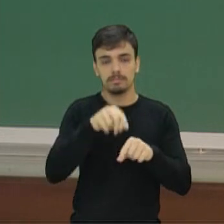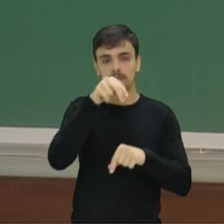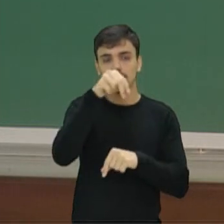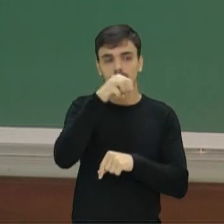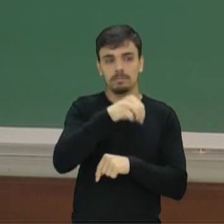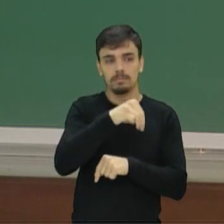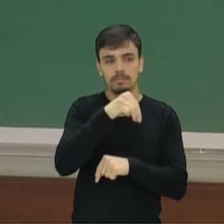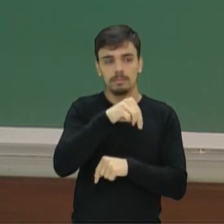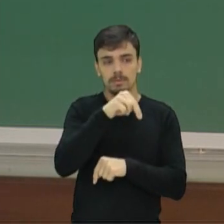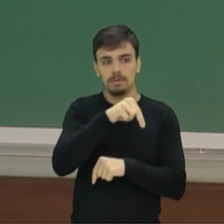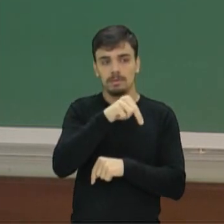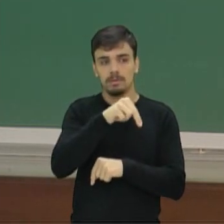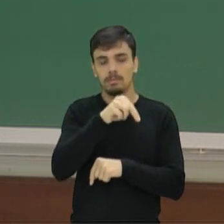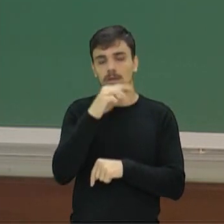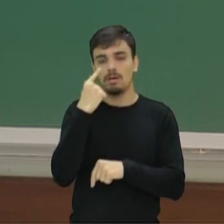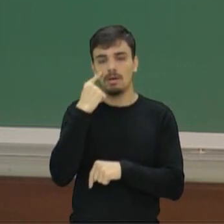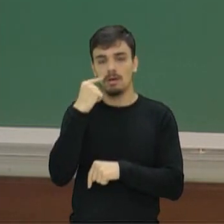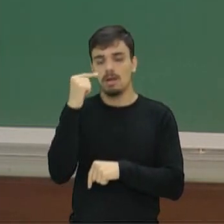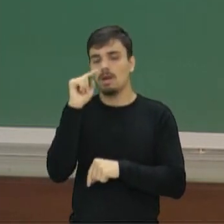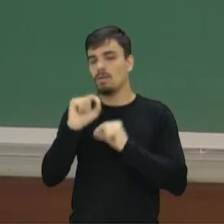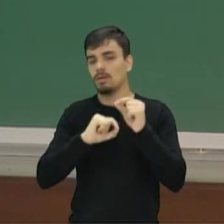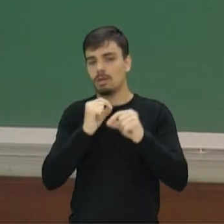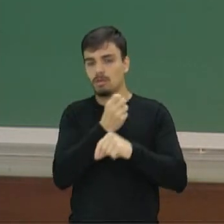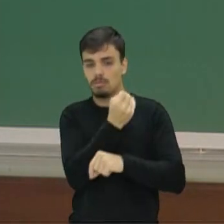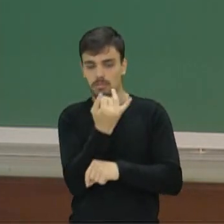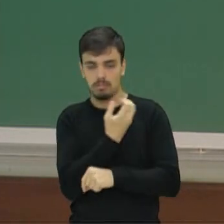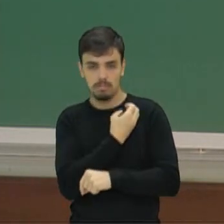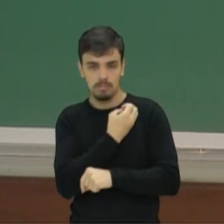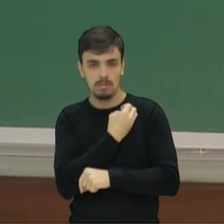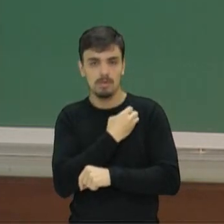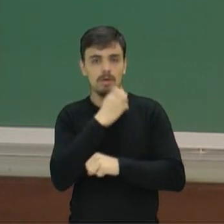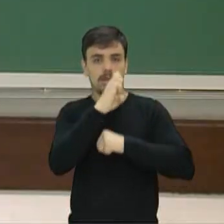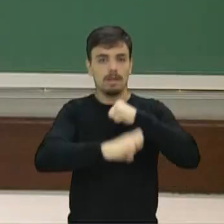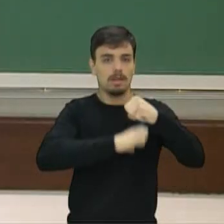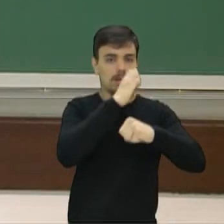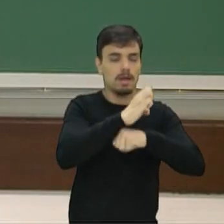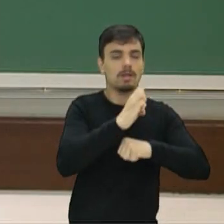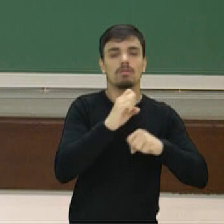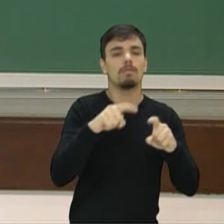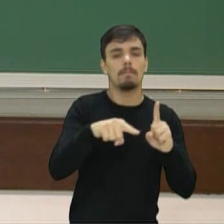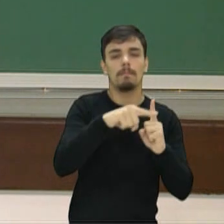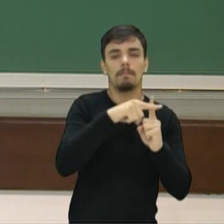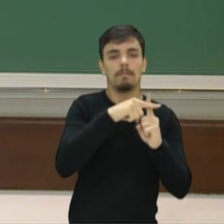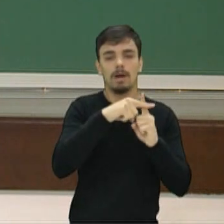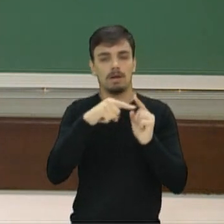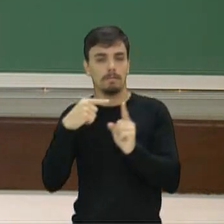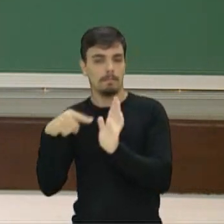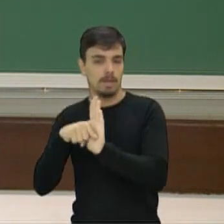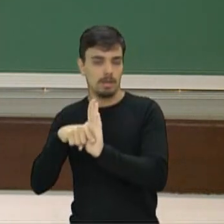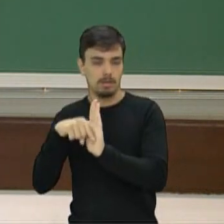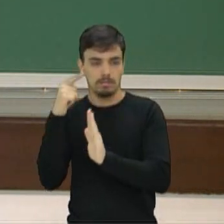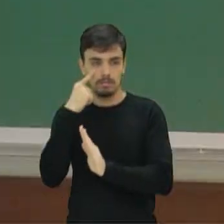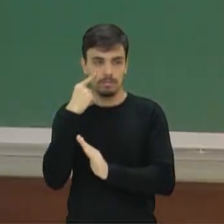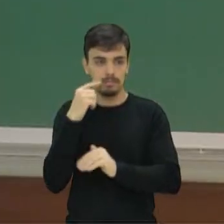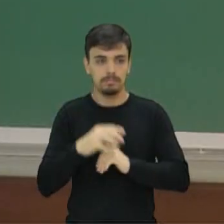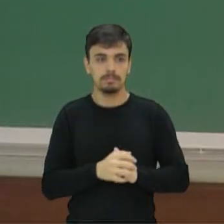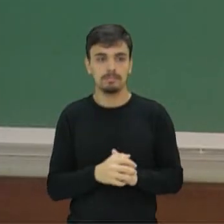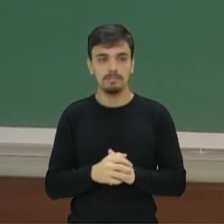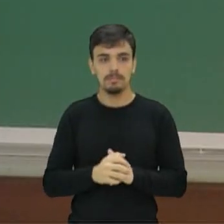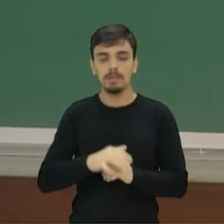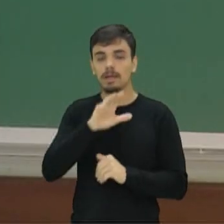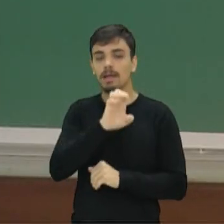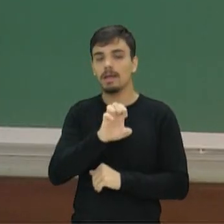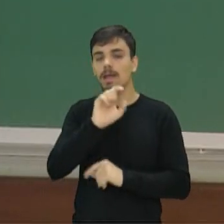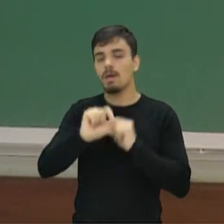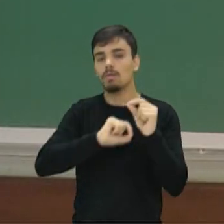a menos. Pessoal, e este E é o que nós chamamos de carga elementar. Essa carga elementar, pessoal,